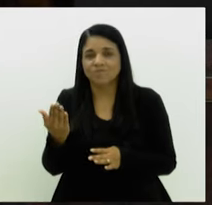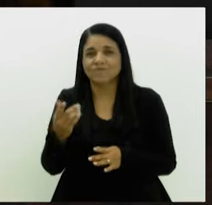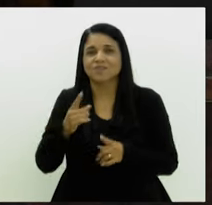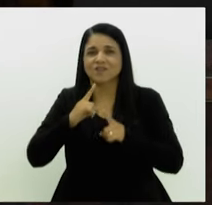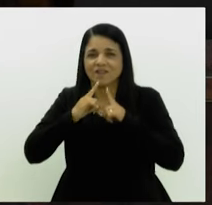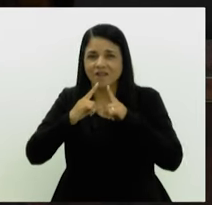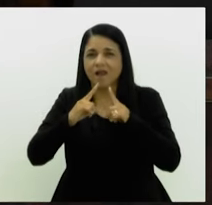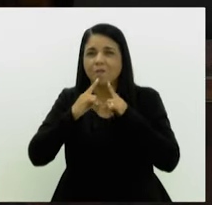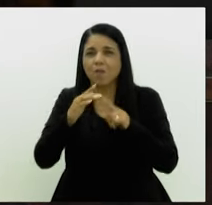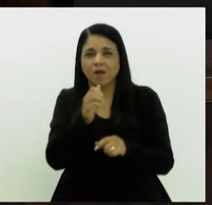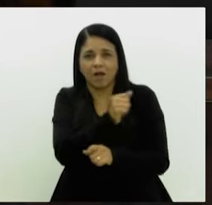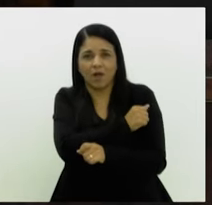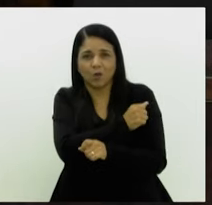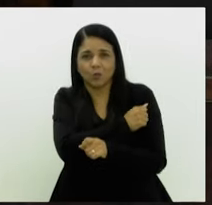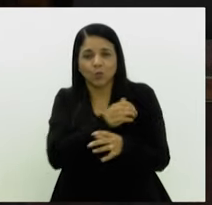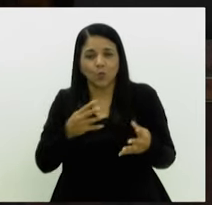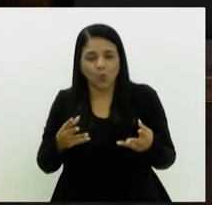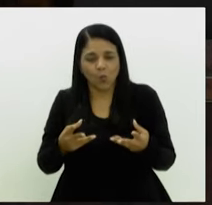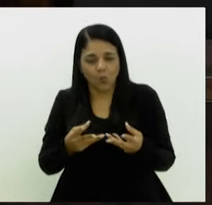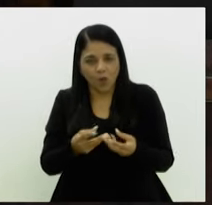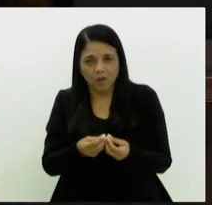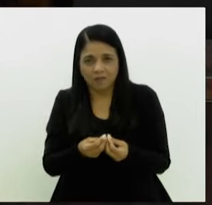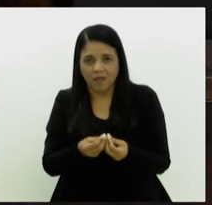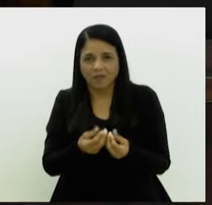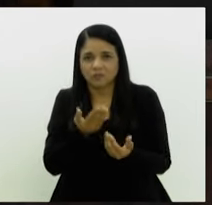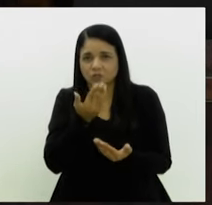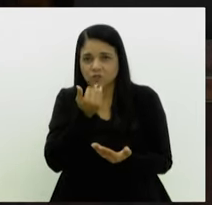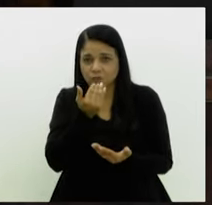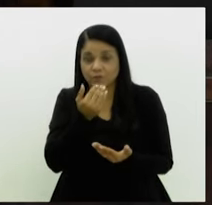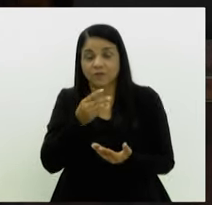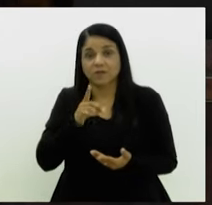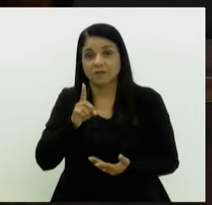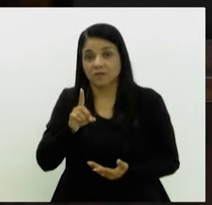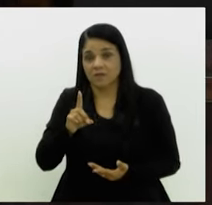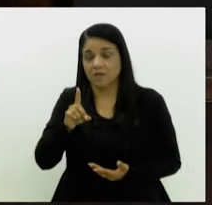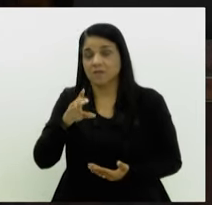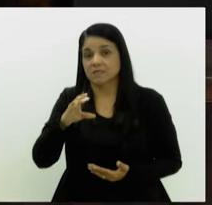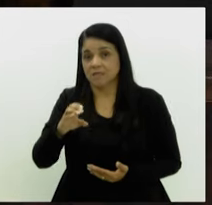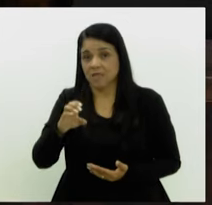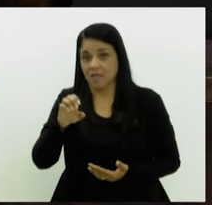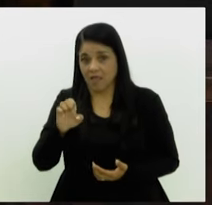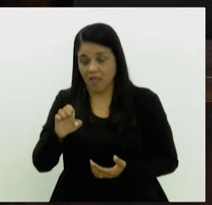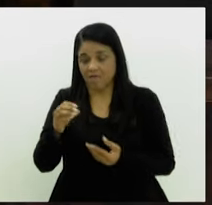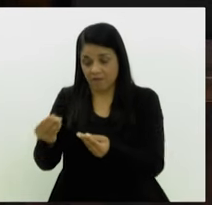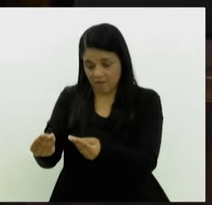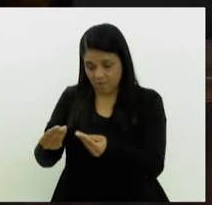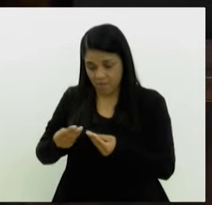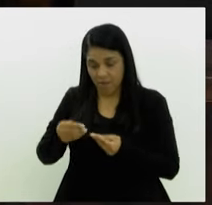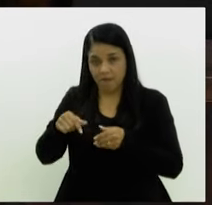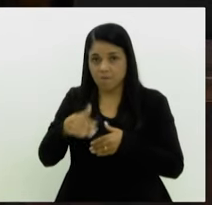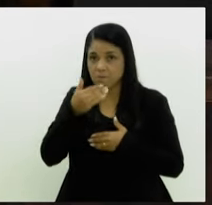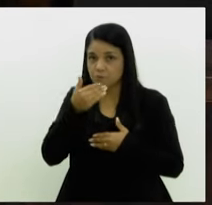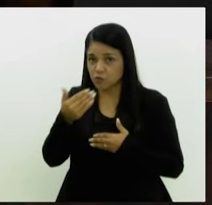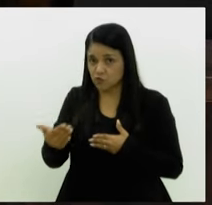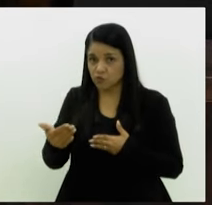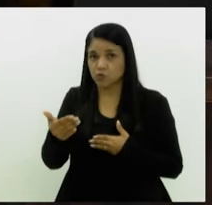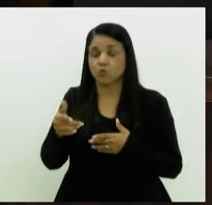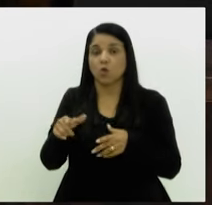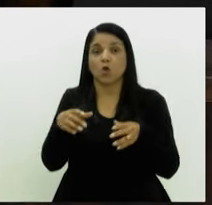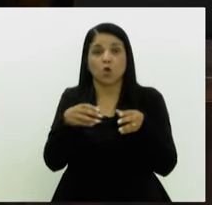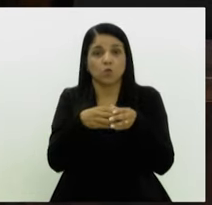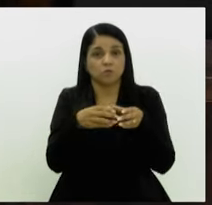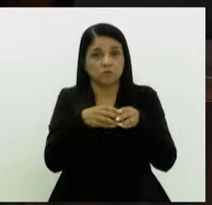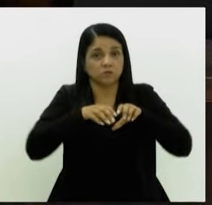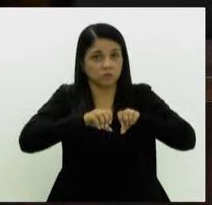reclamando exatamente da qualidade. Inclusive, o DCE vai enviar à casa um pedido, e aí, importante a Comissão de